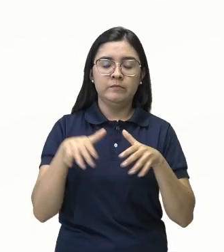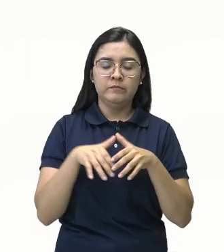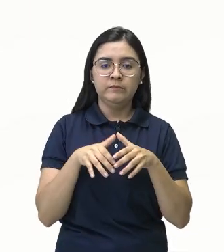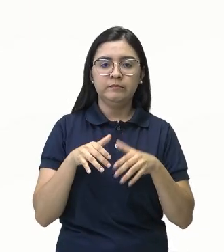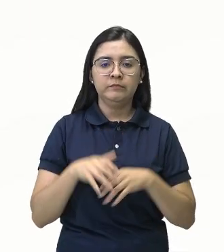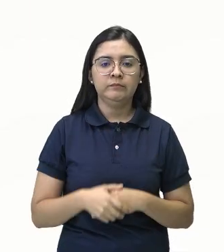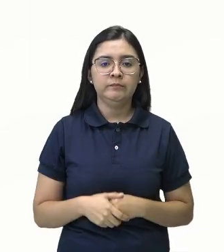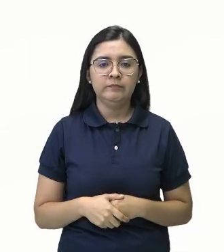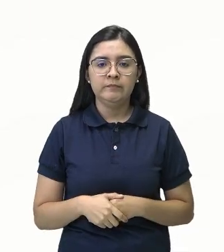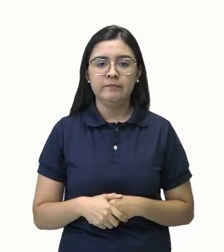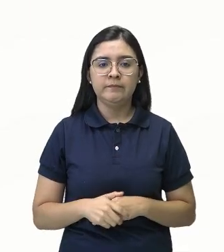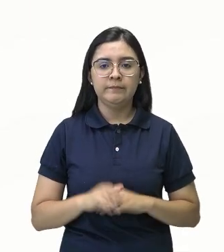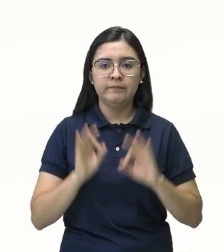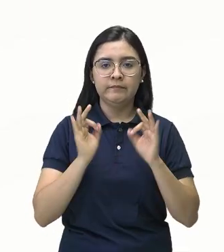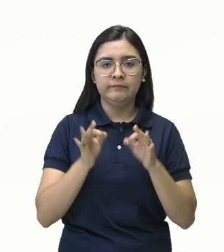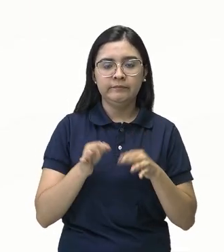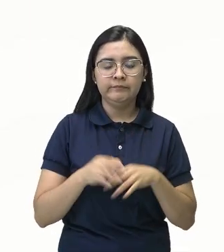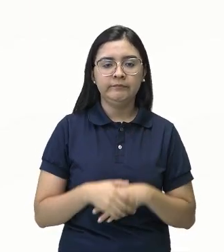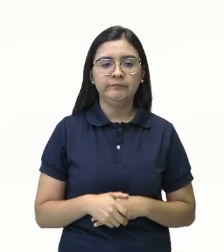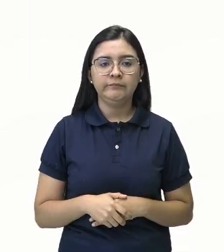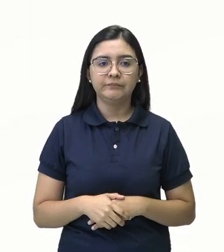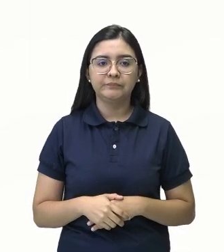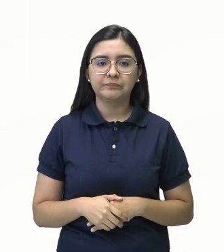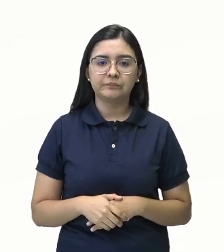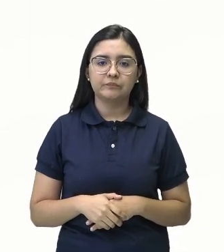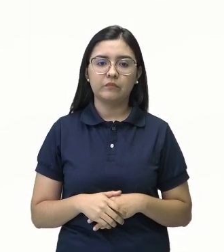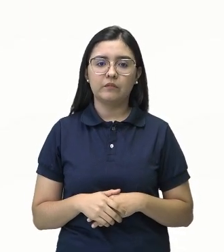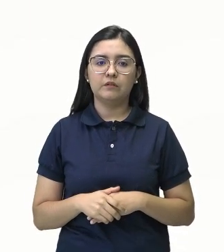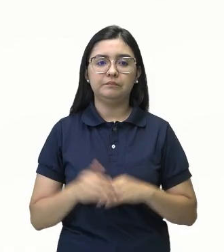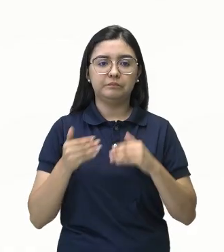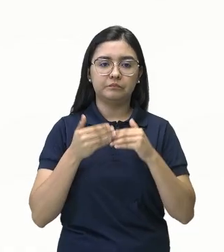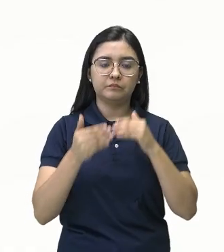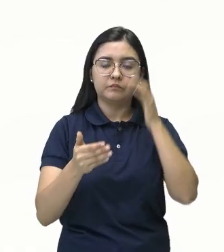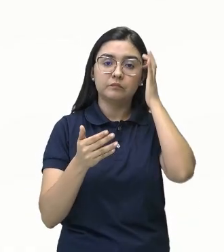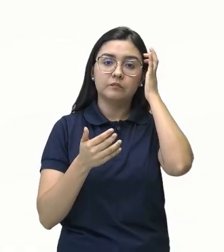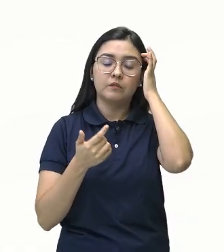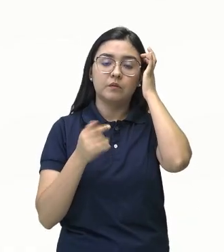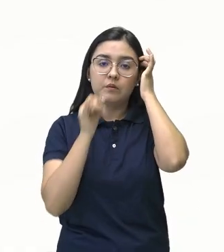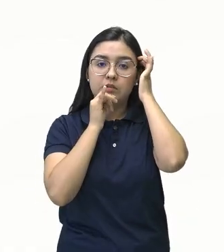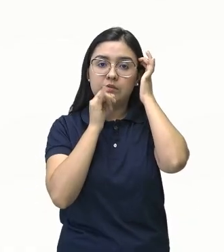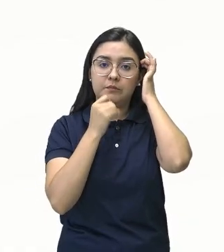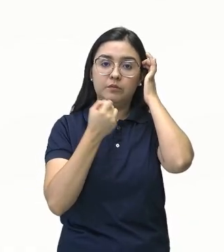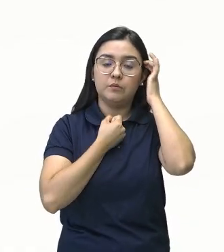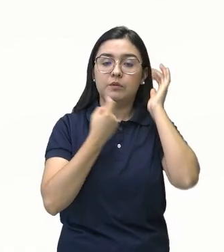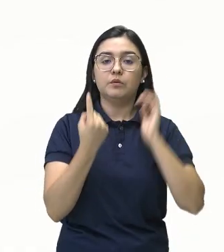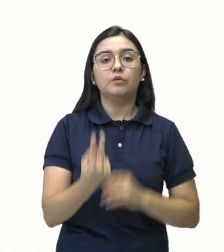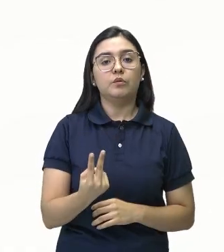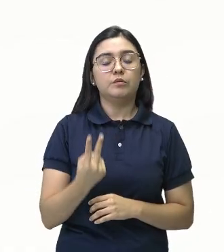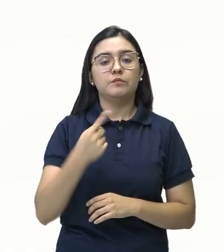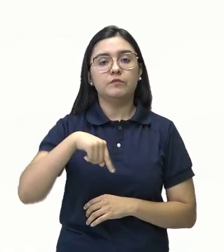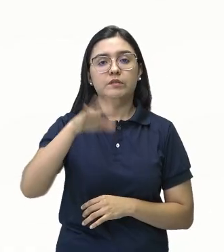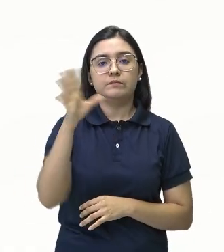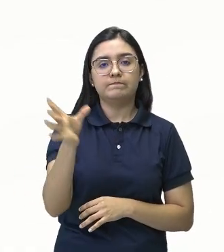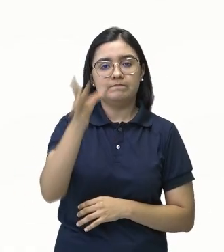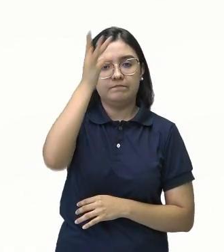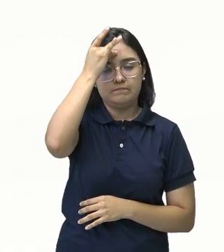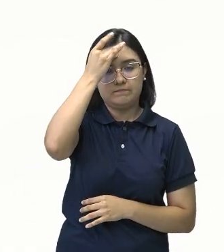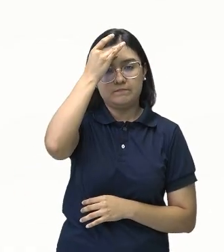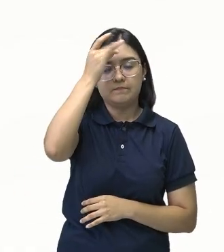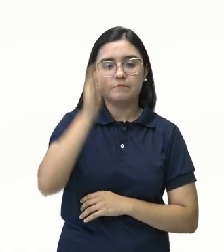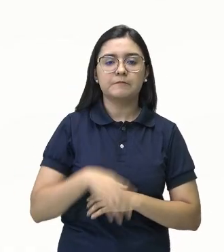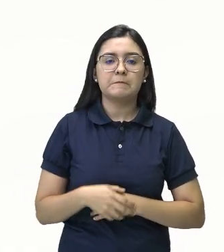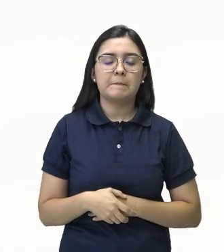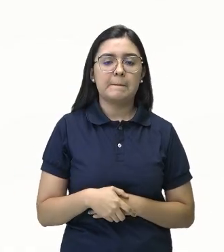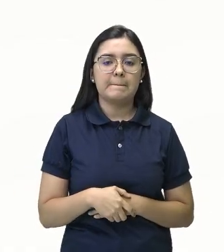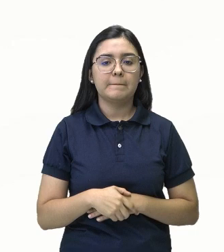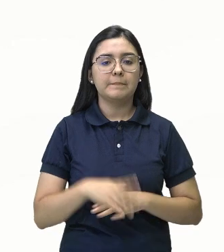comissões. Ok? Então, vamos para o exemplo número 2, para você fixar ainda mais aí